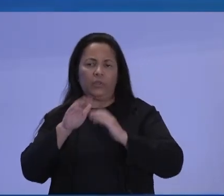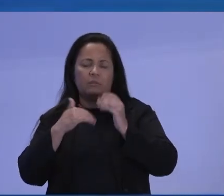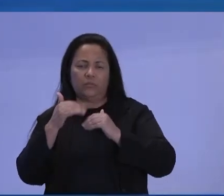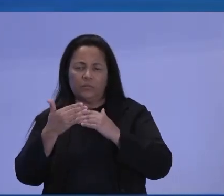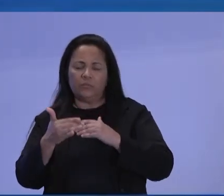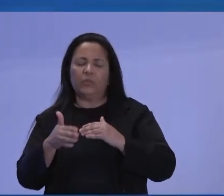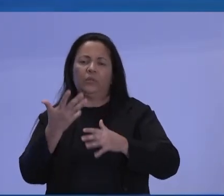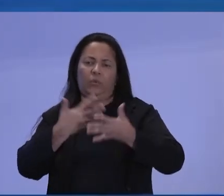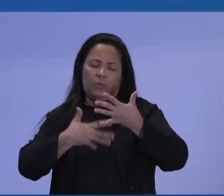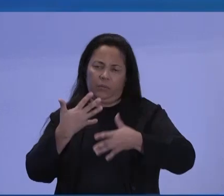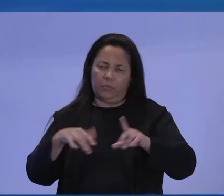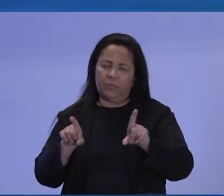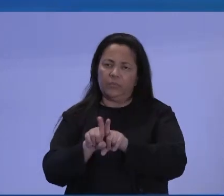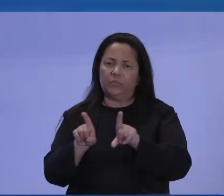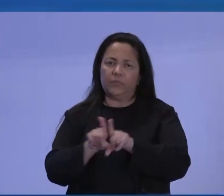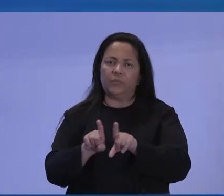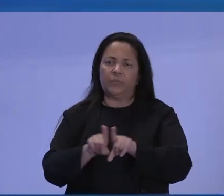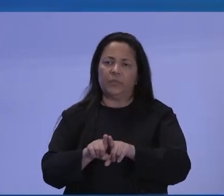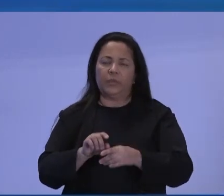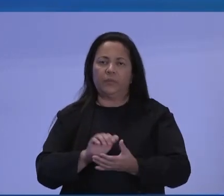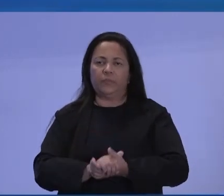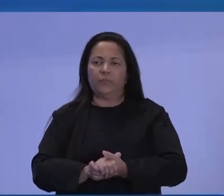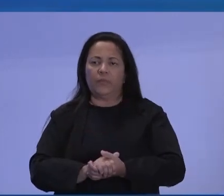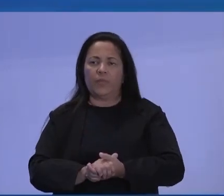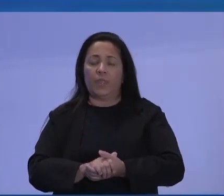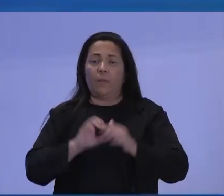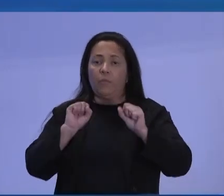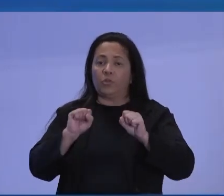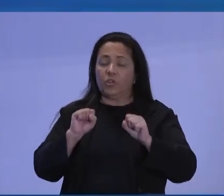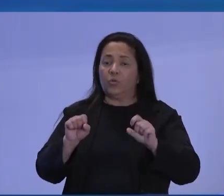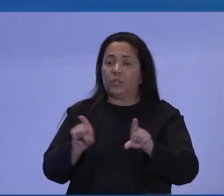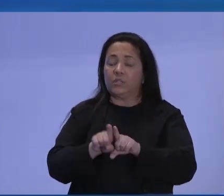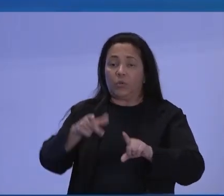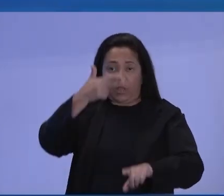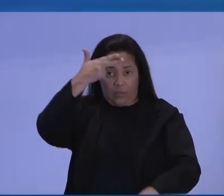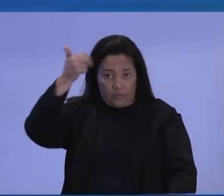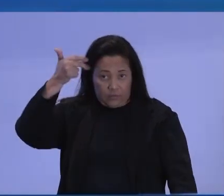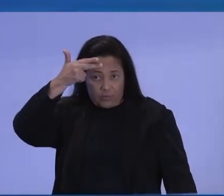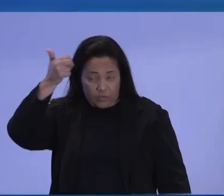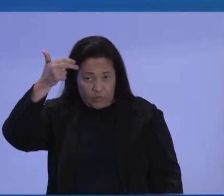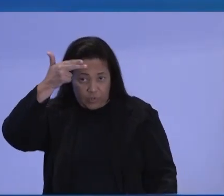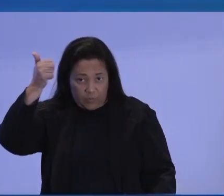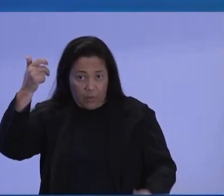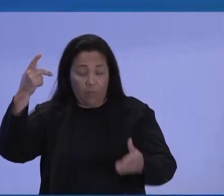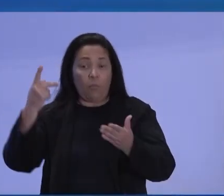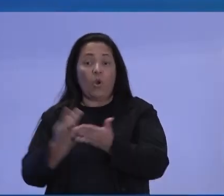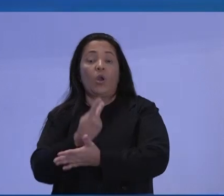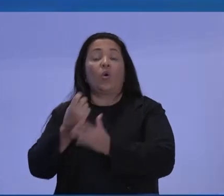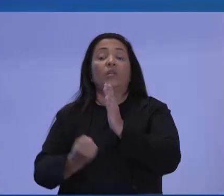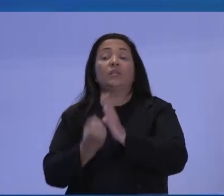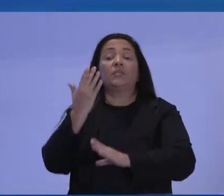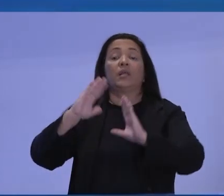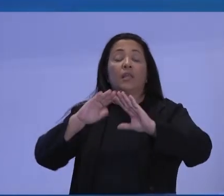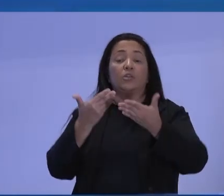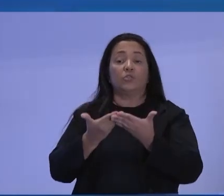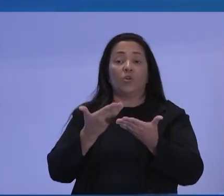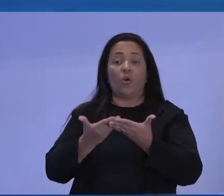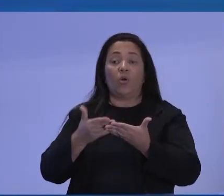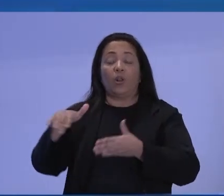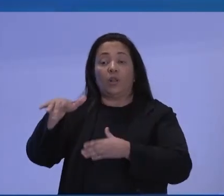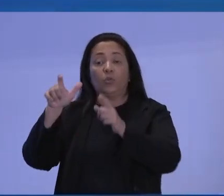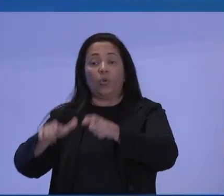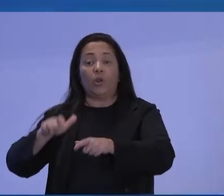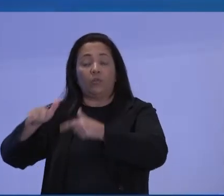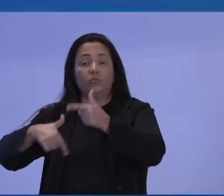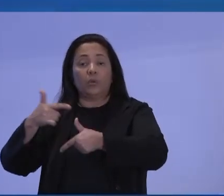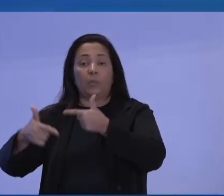a discriminação podem acontecer na própria família, na escola, no trabalho e até mesmo nos serviços de